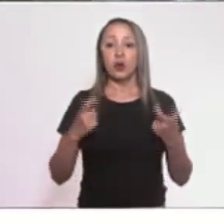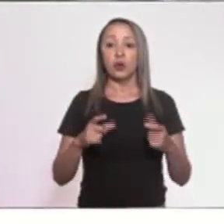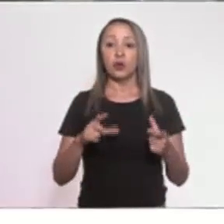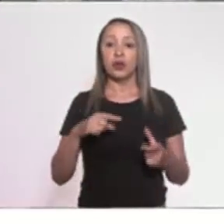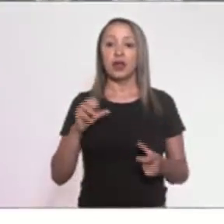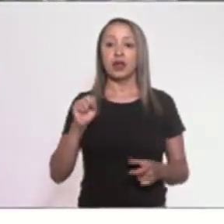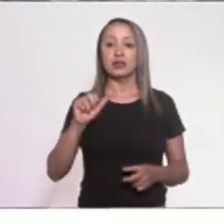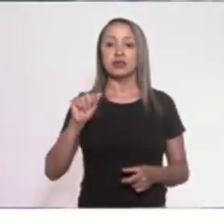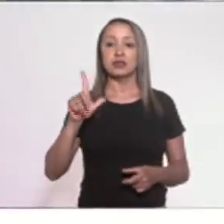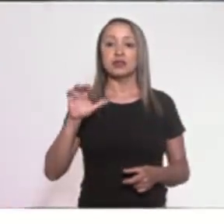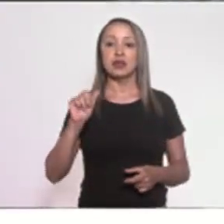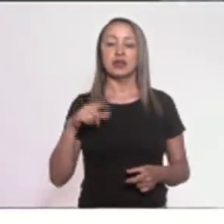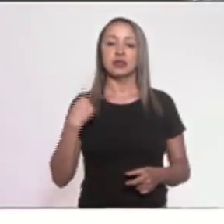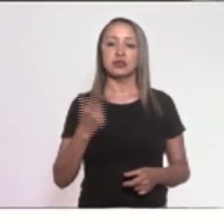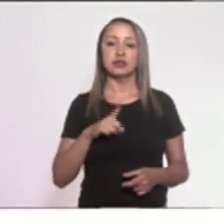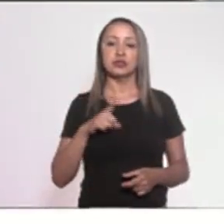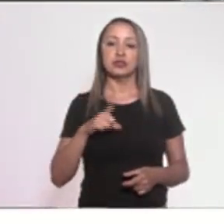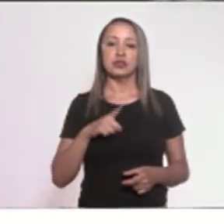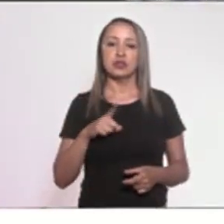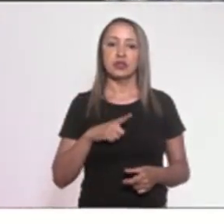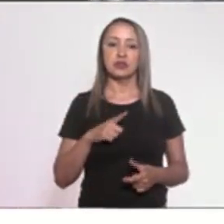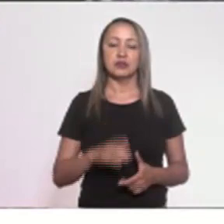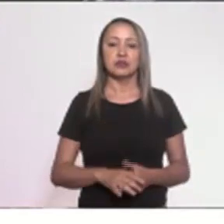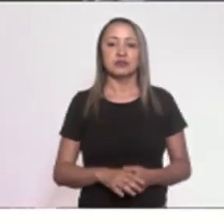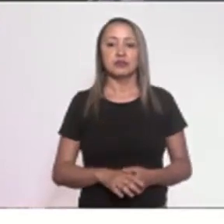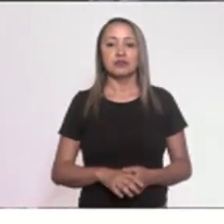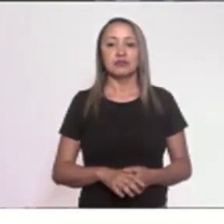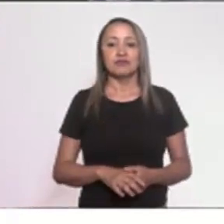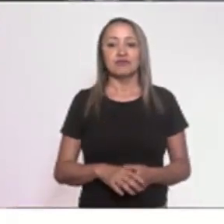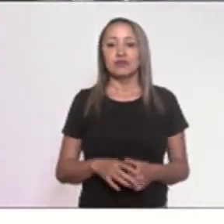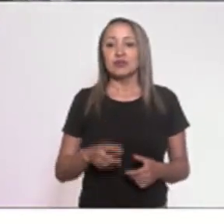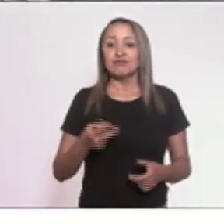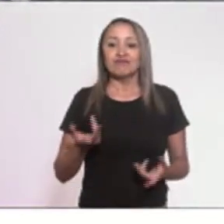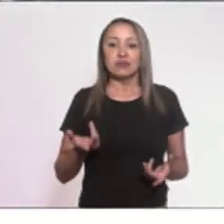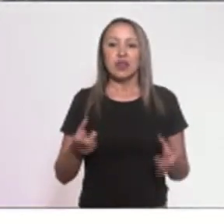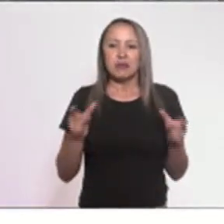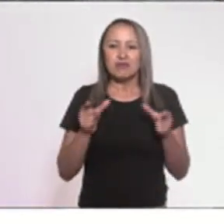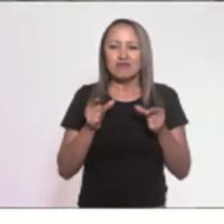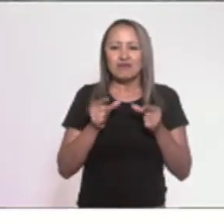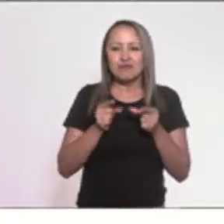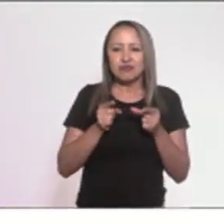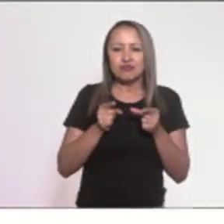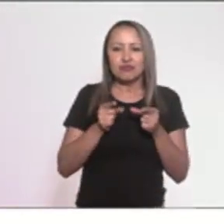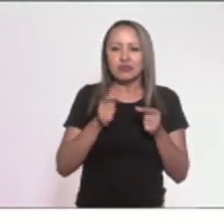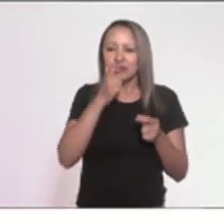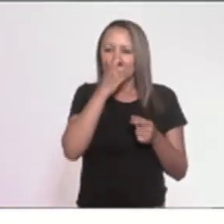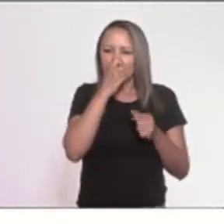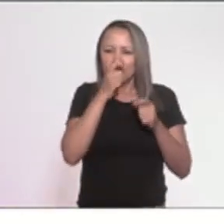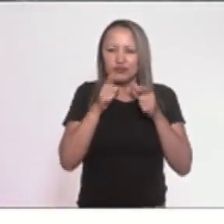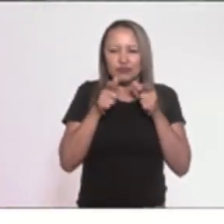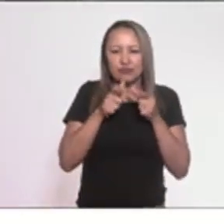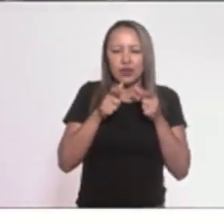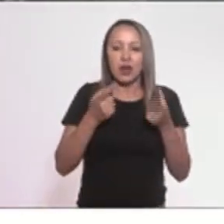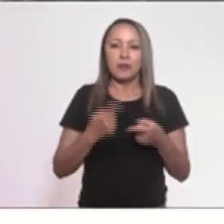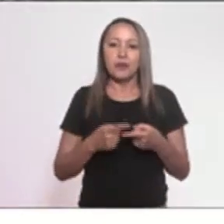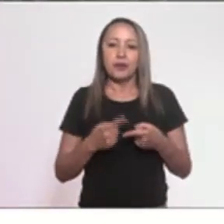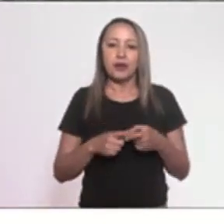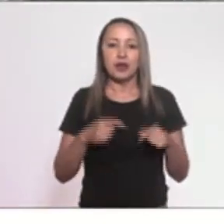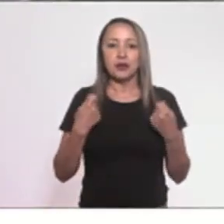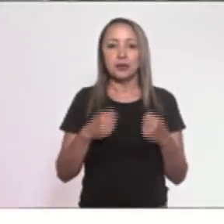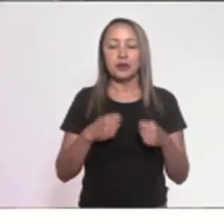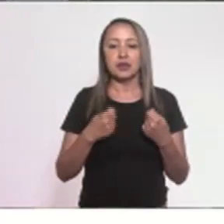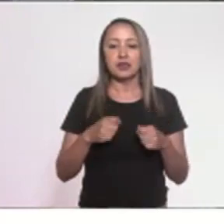temos, eles se revelaram completamente insuficientes para a dimensão